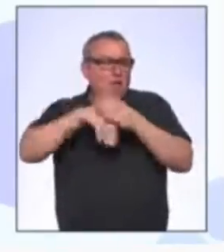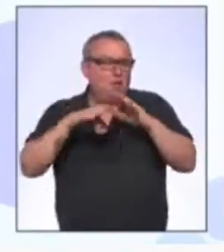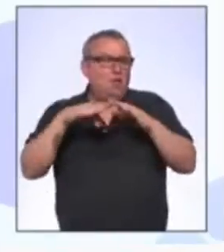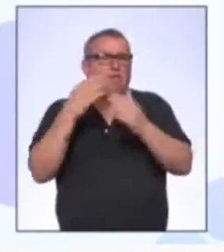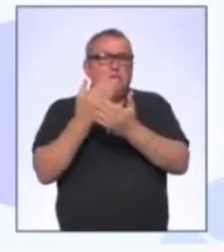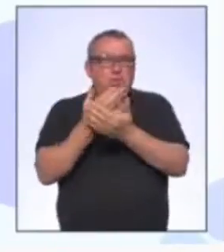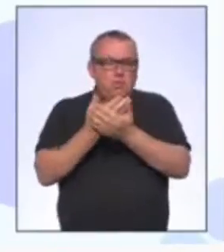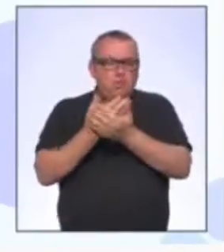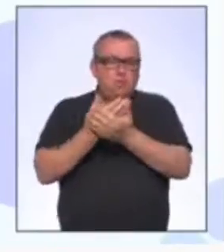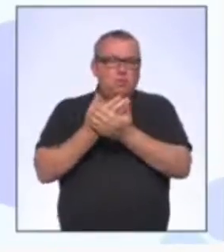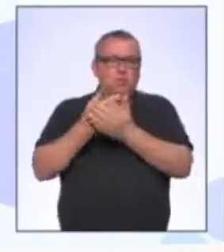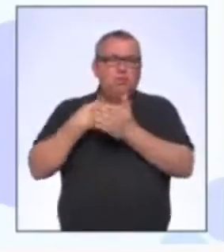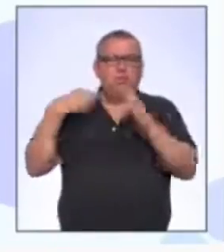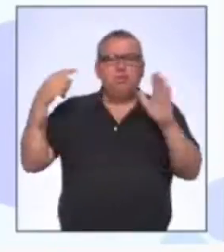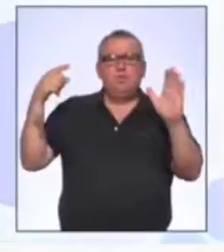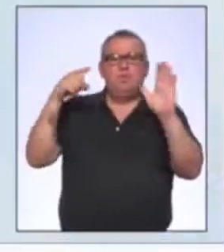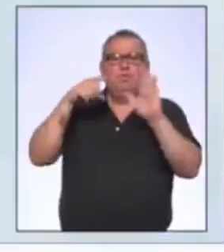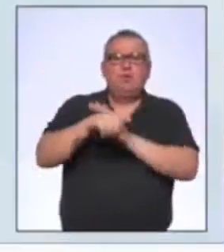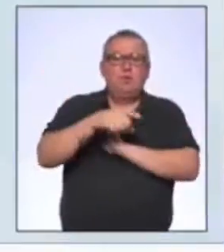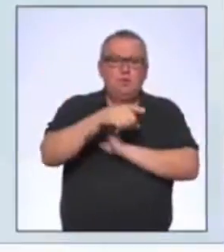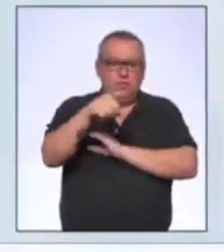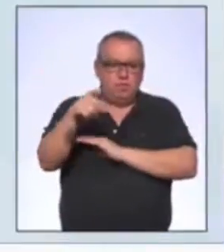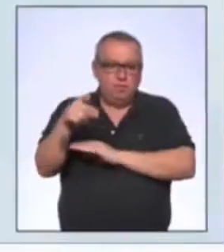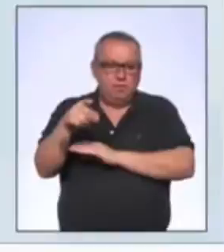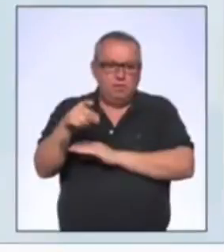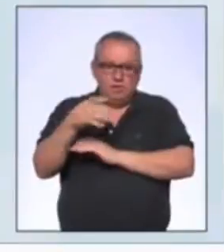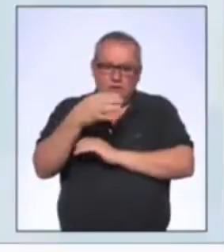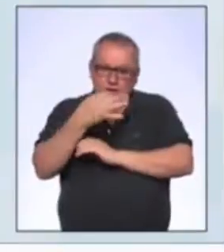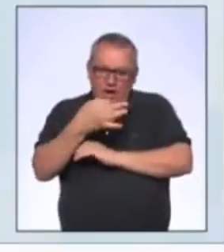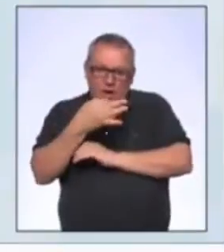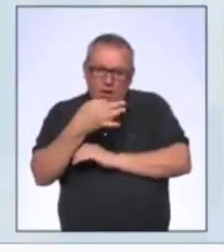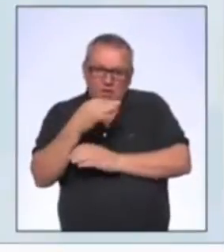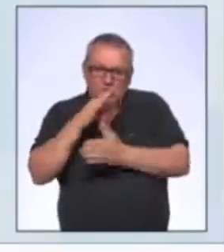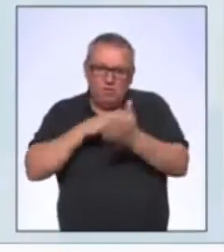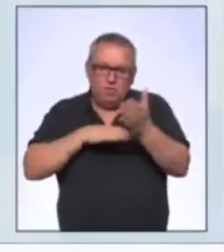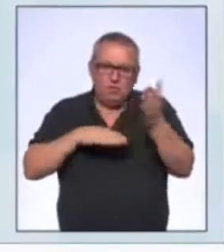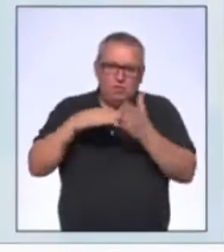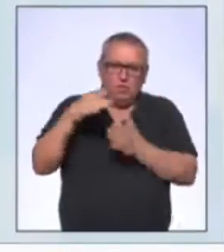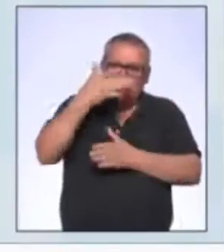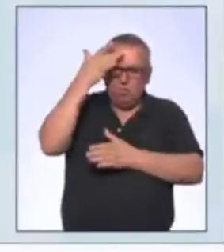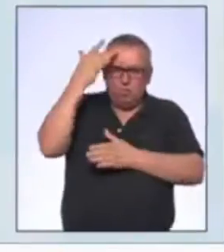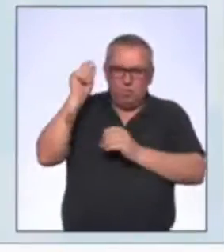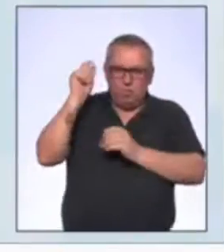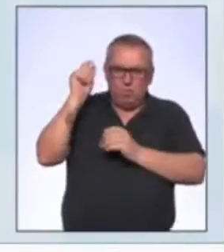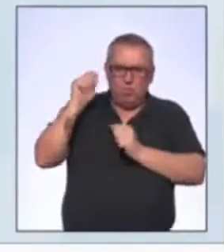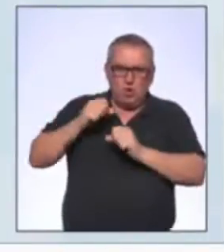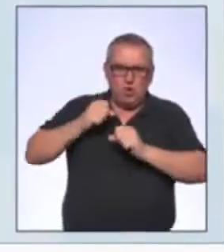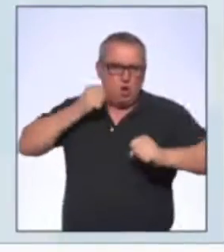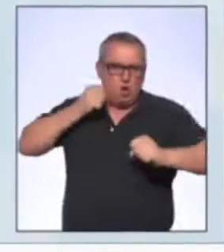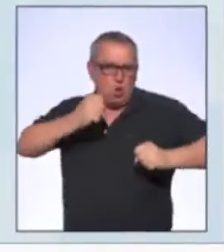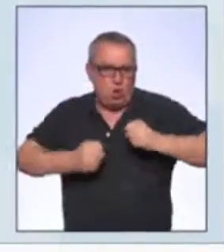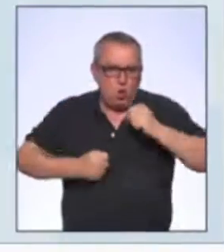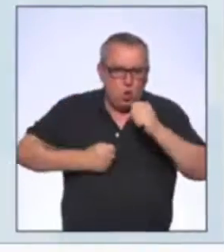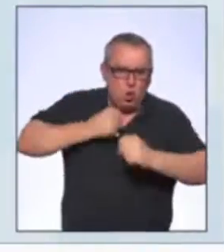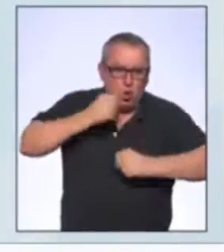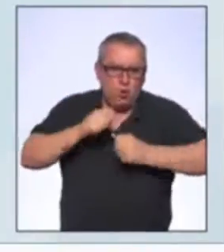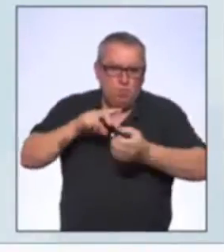tá bom então eu pergunto você considera que todas as pessoas podem correr